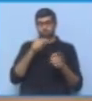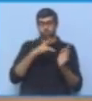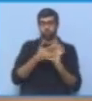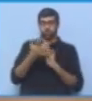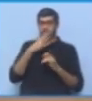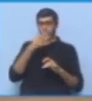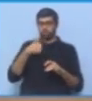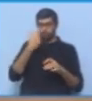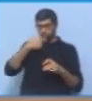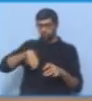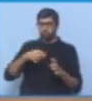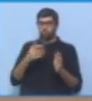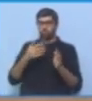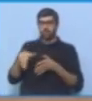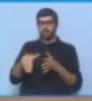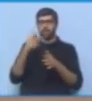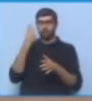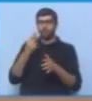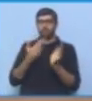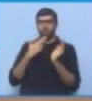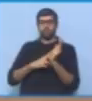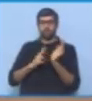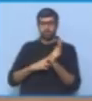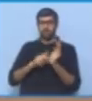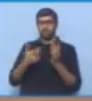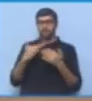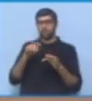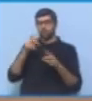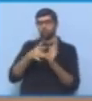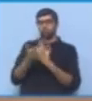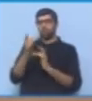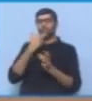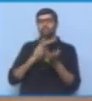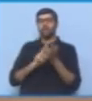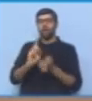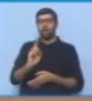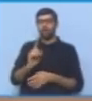diz, eu sou o caminho, a verdade e a vida, mas essa verdade que ele consegue elevar